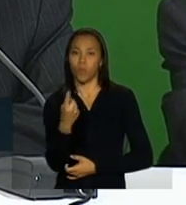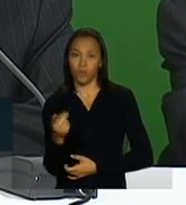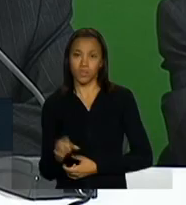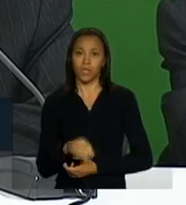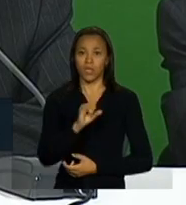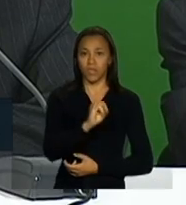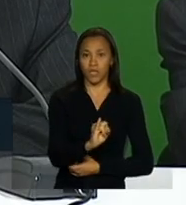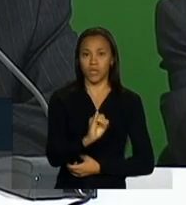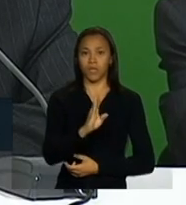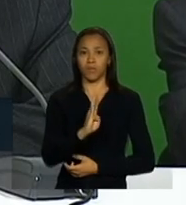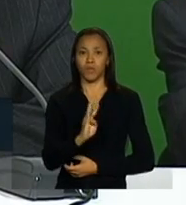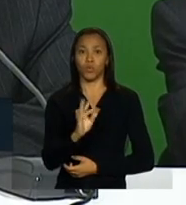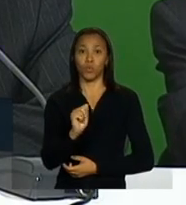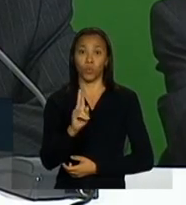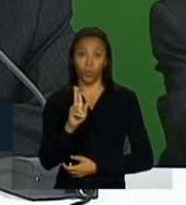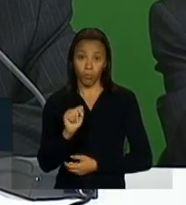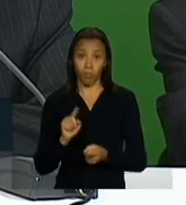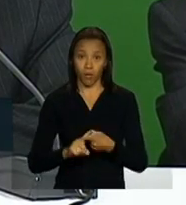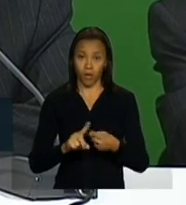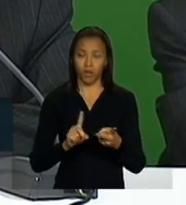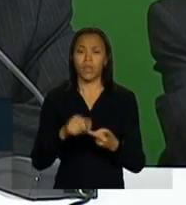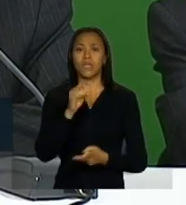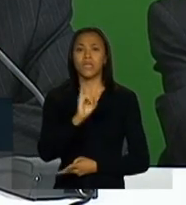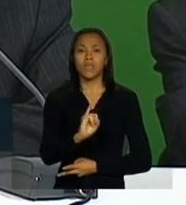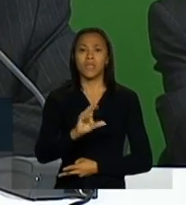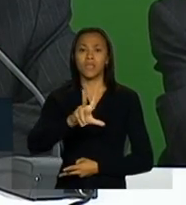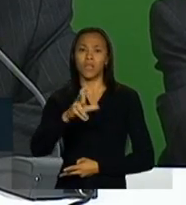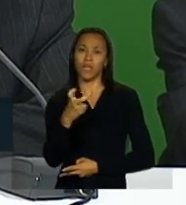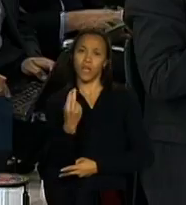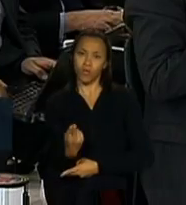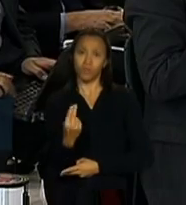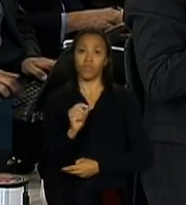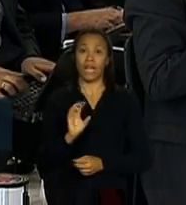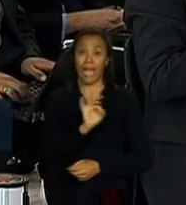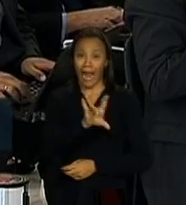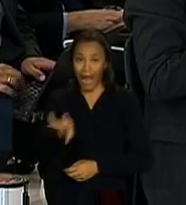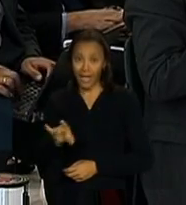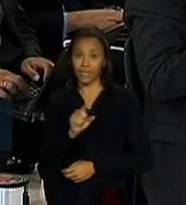Imbituba, Ilhéus, é um valor estimado em torno de 100 milhões cada um.